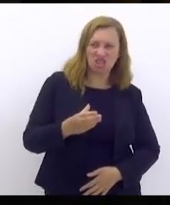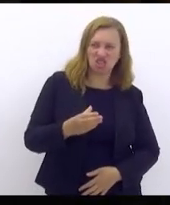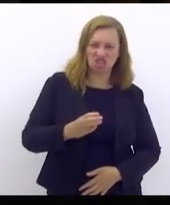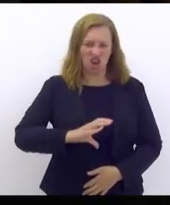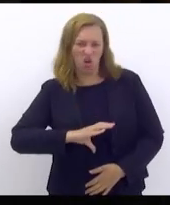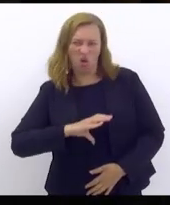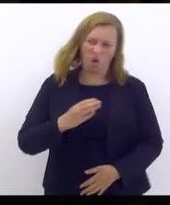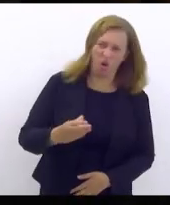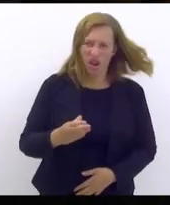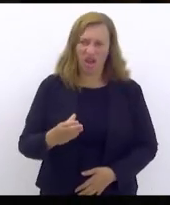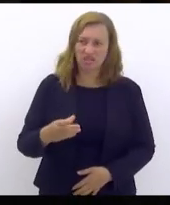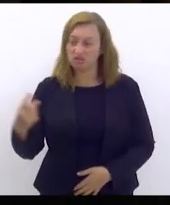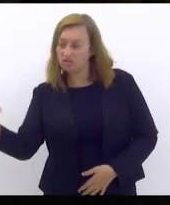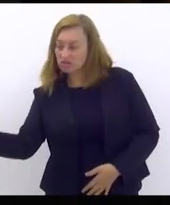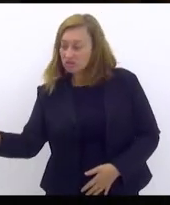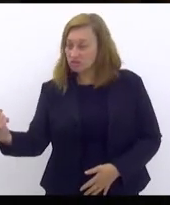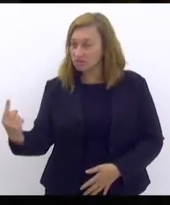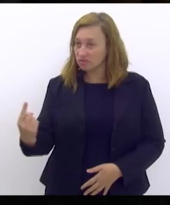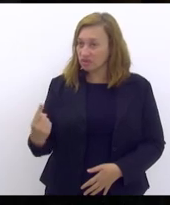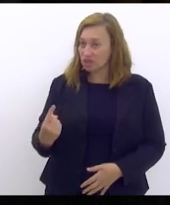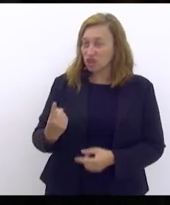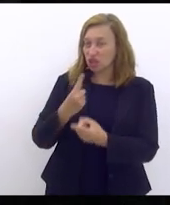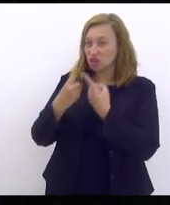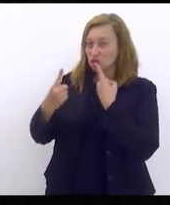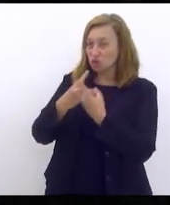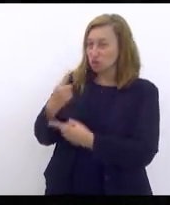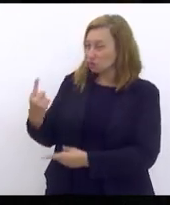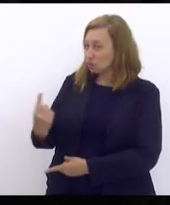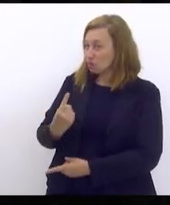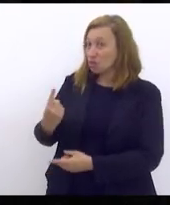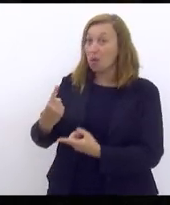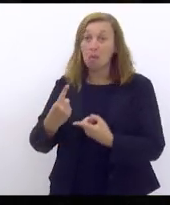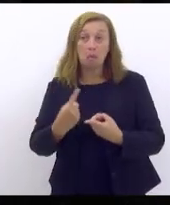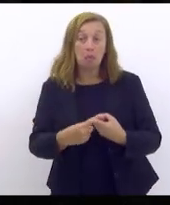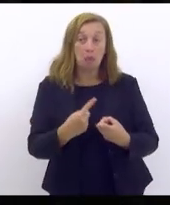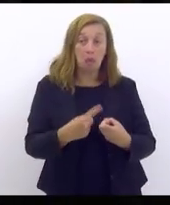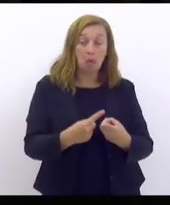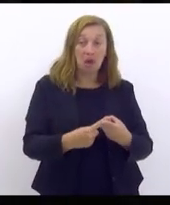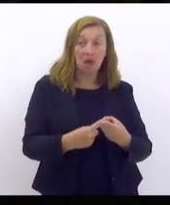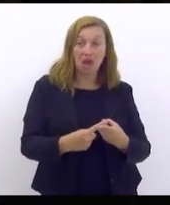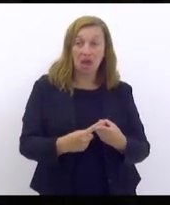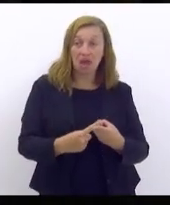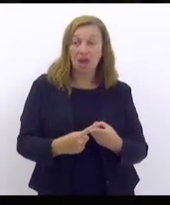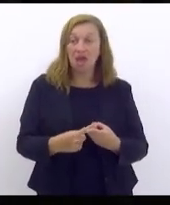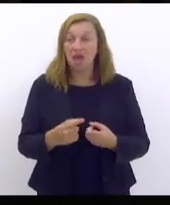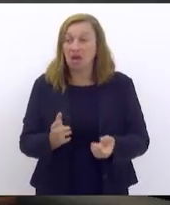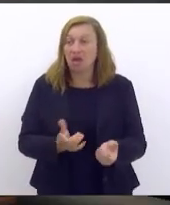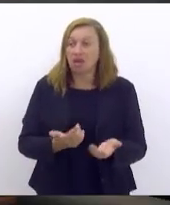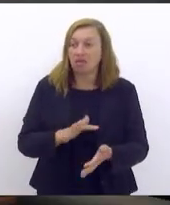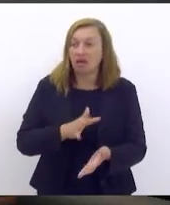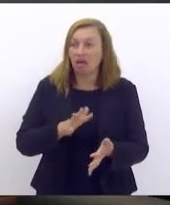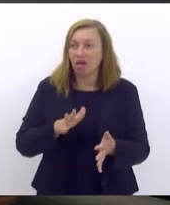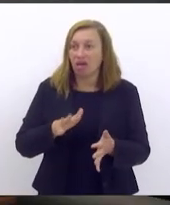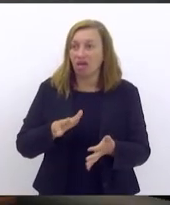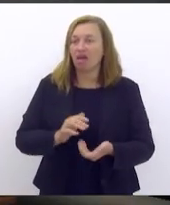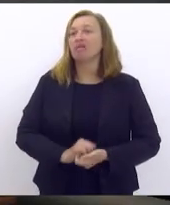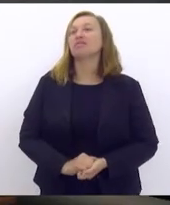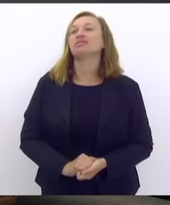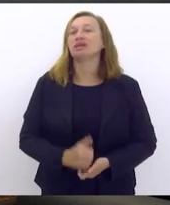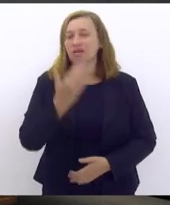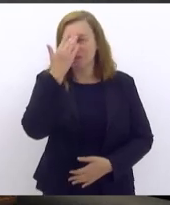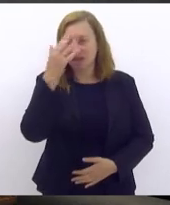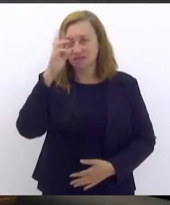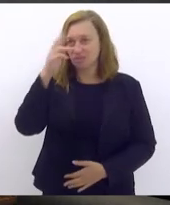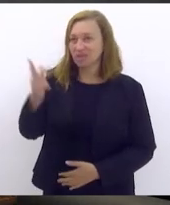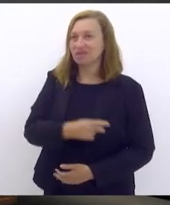hombridade, a decência de vir debater conosco, porque amarelou. Muito obrigado, presidente.